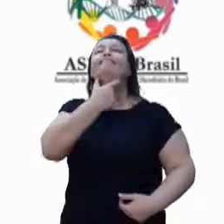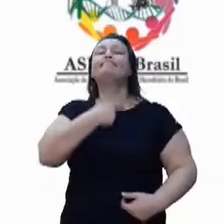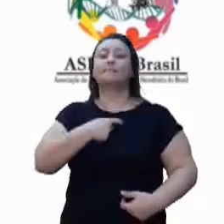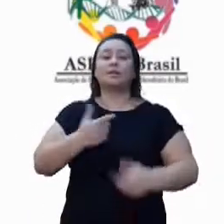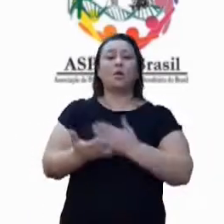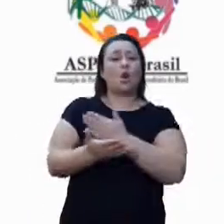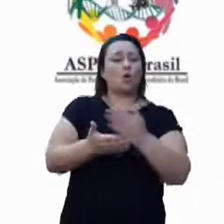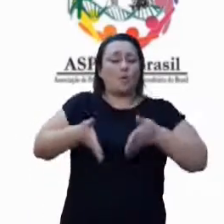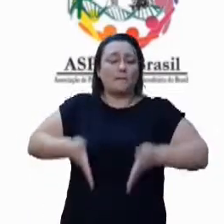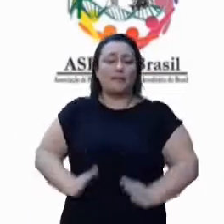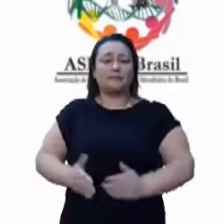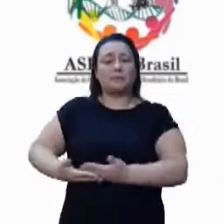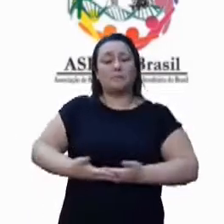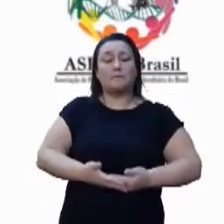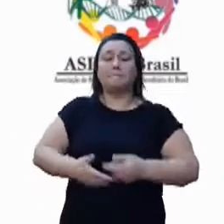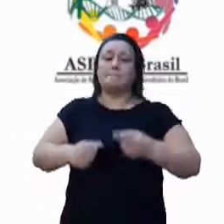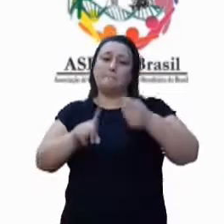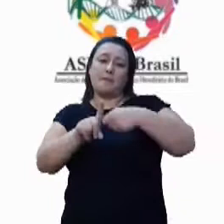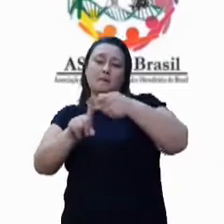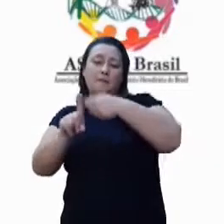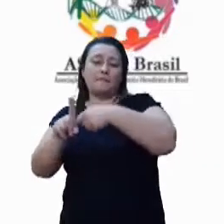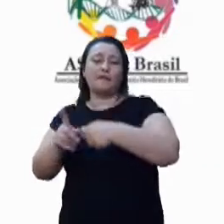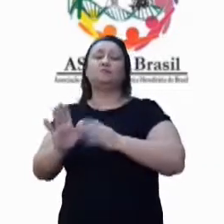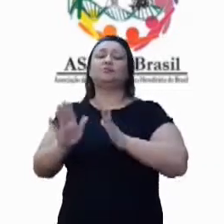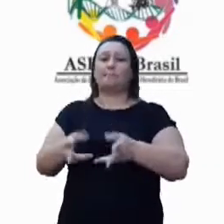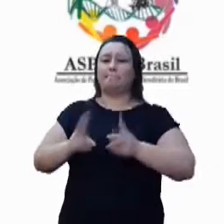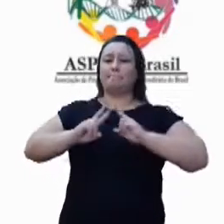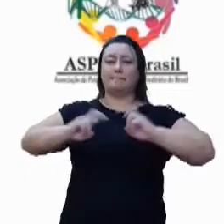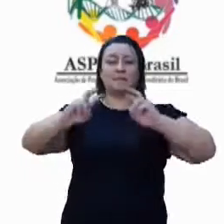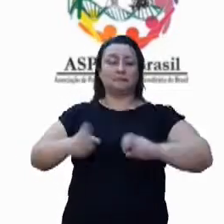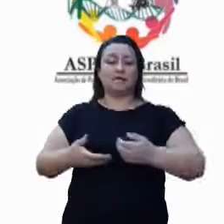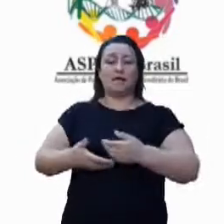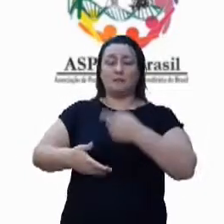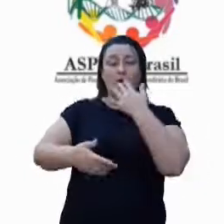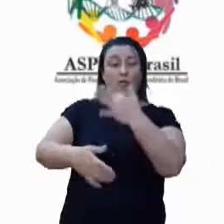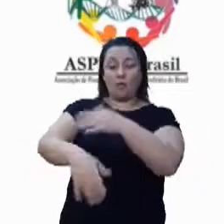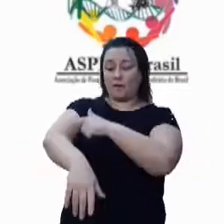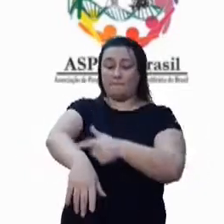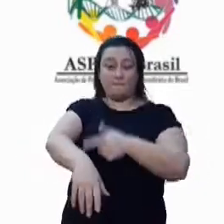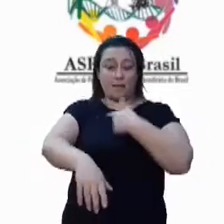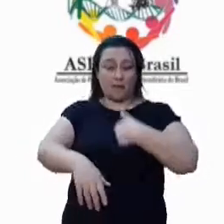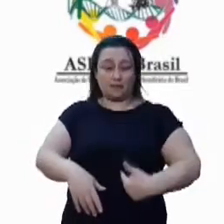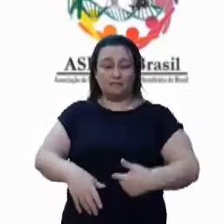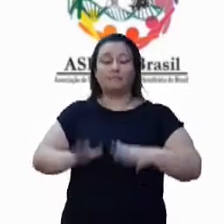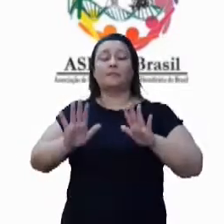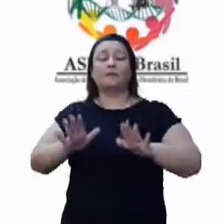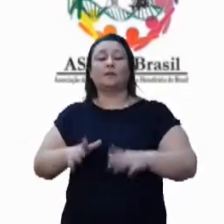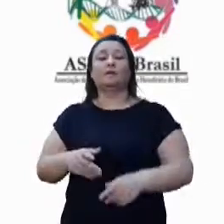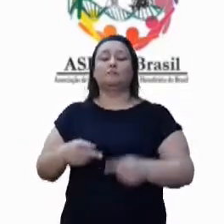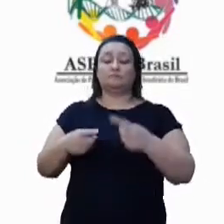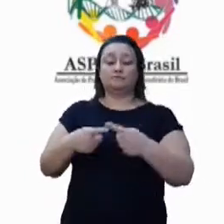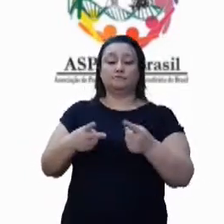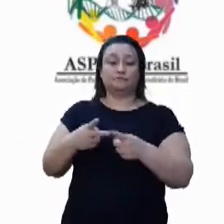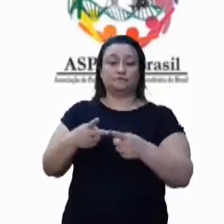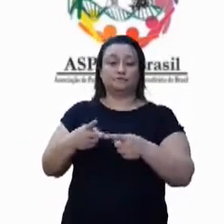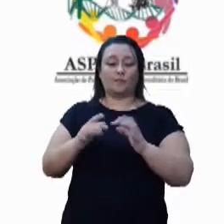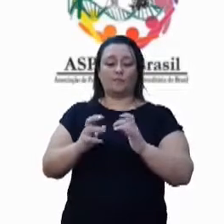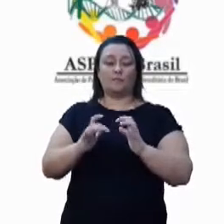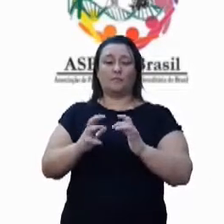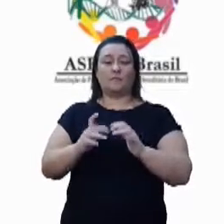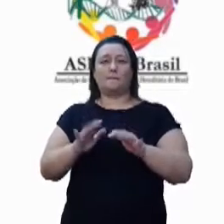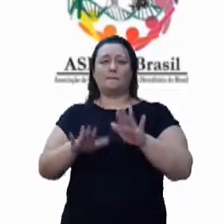nascimento, primeiros meses de vida, já se nota a alteração de pele dessas crianças, tá? O quadro neurológico vai se desenvolver